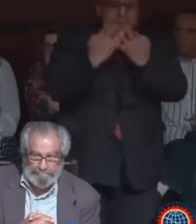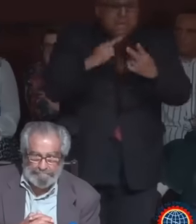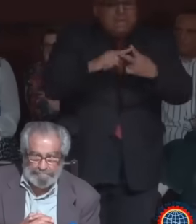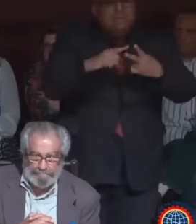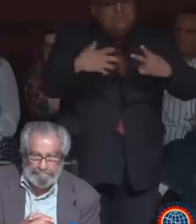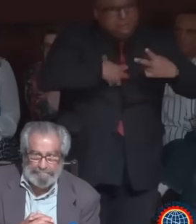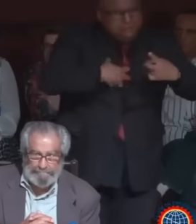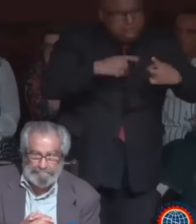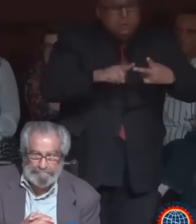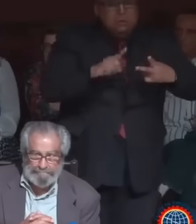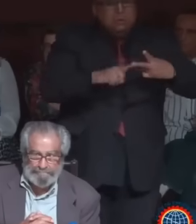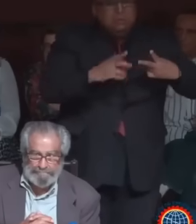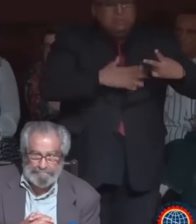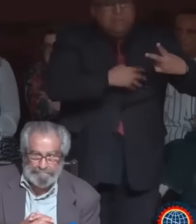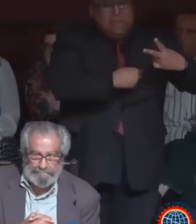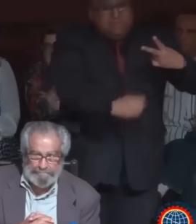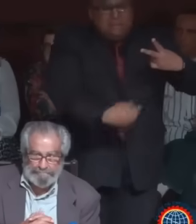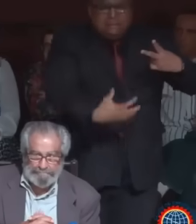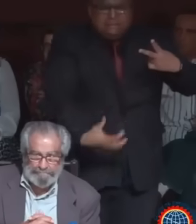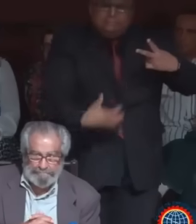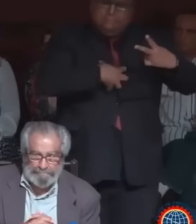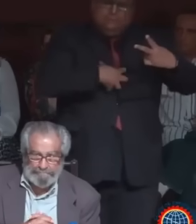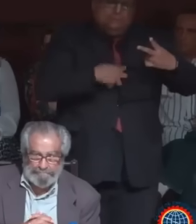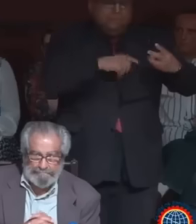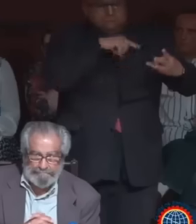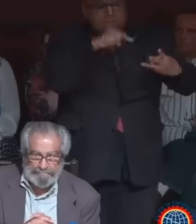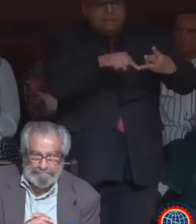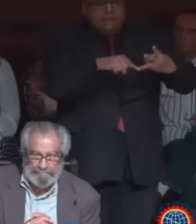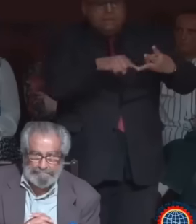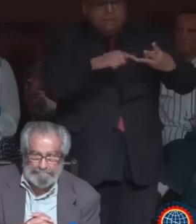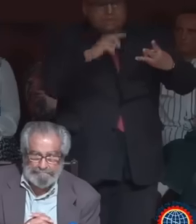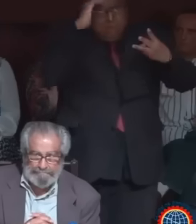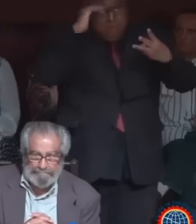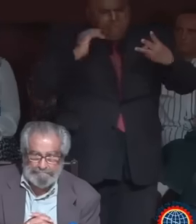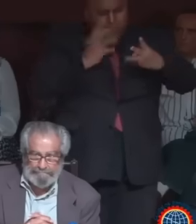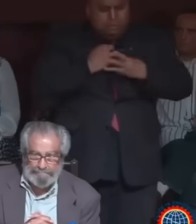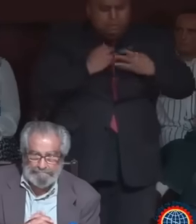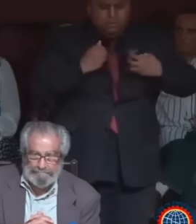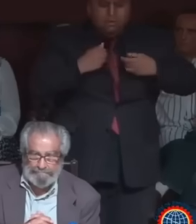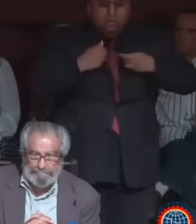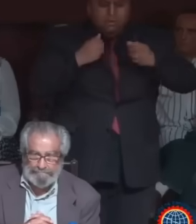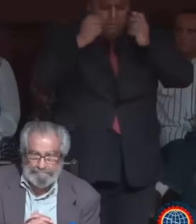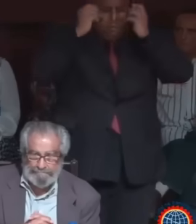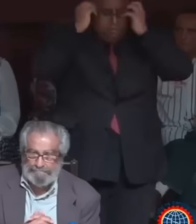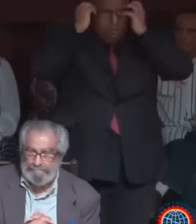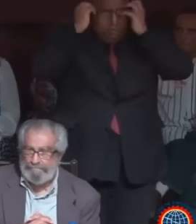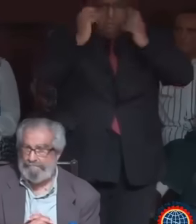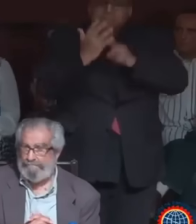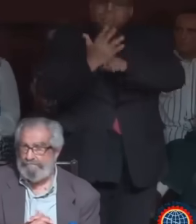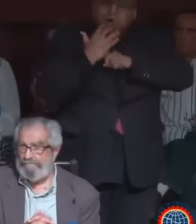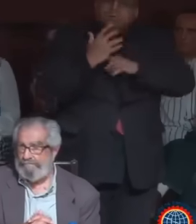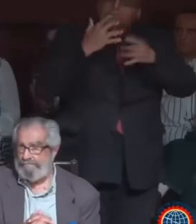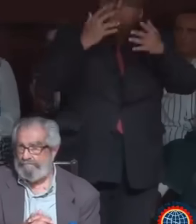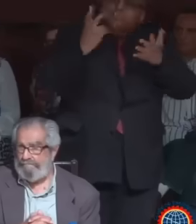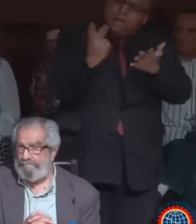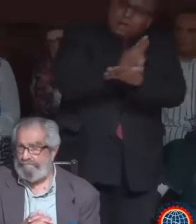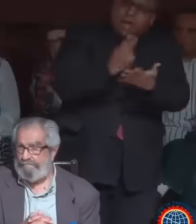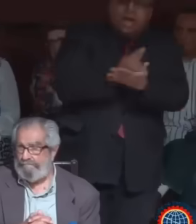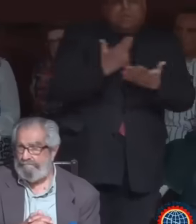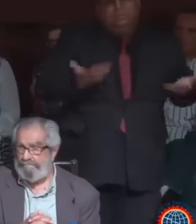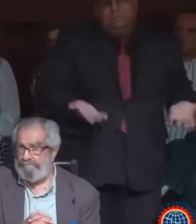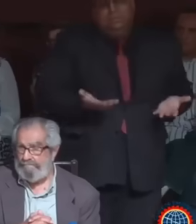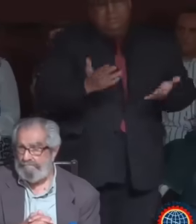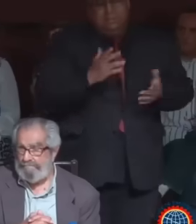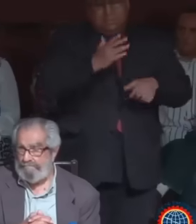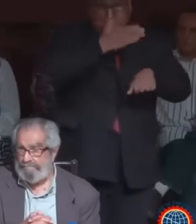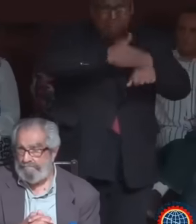atingida, a minha filha foi atingida, a minha honra foi atingida, tem que demonstrar um mínimo de indignação com